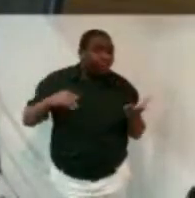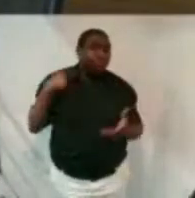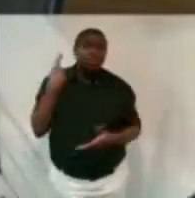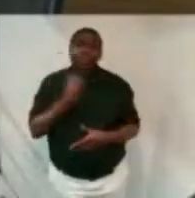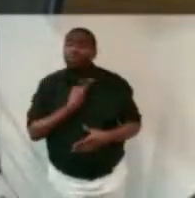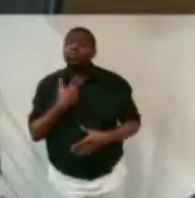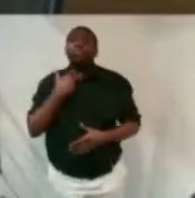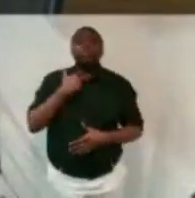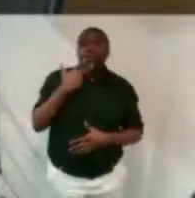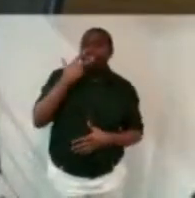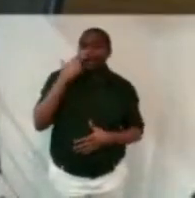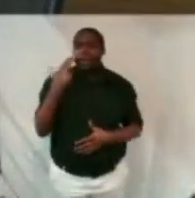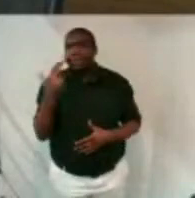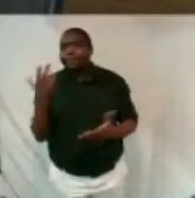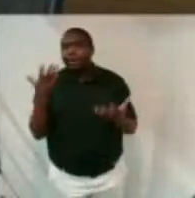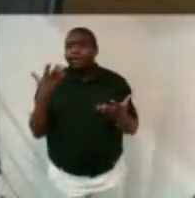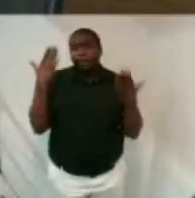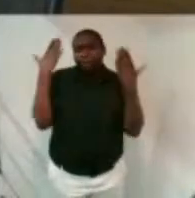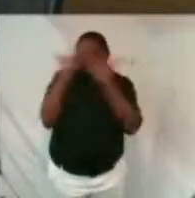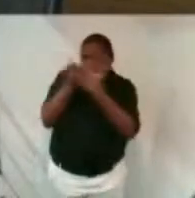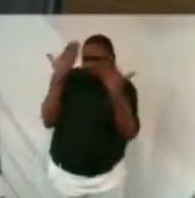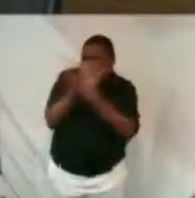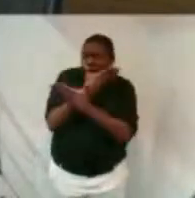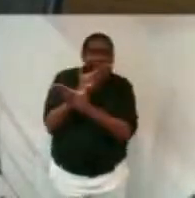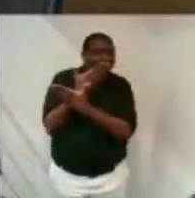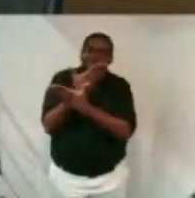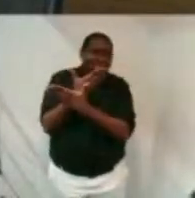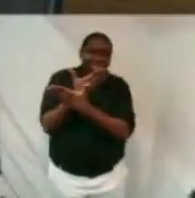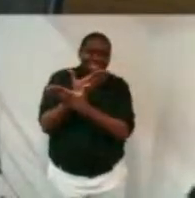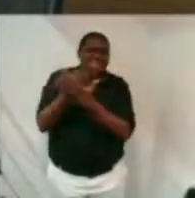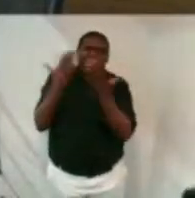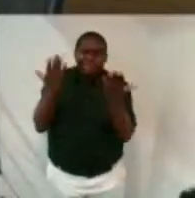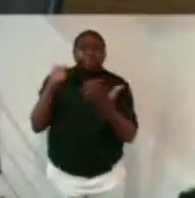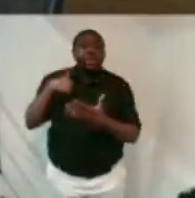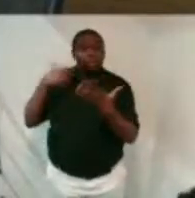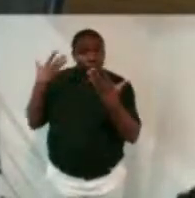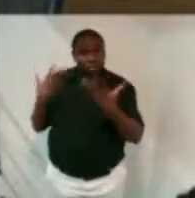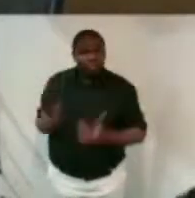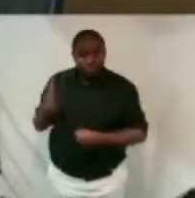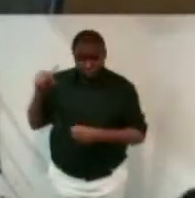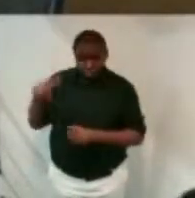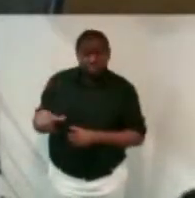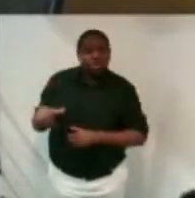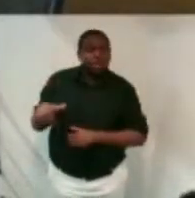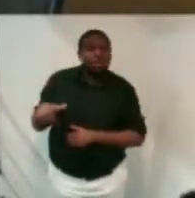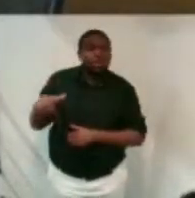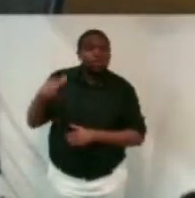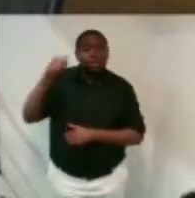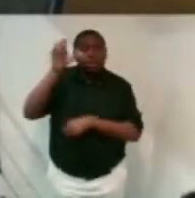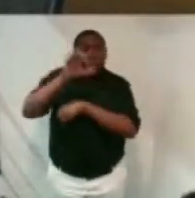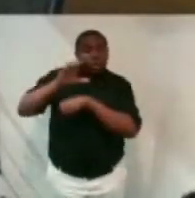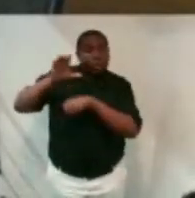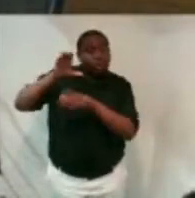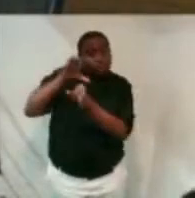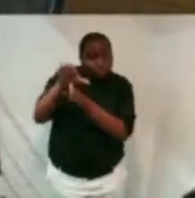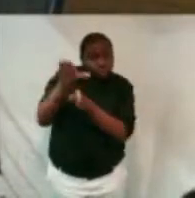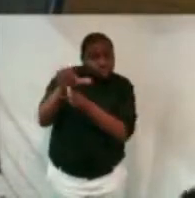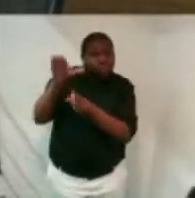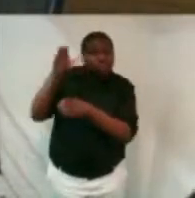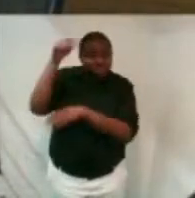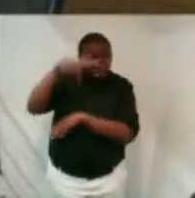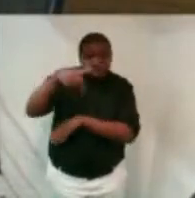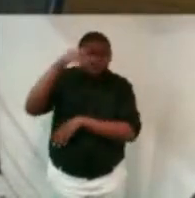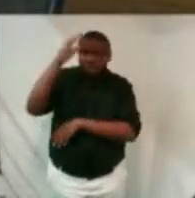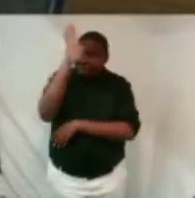os olhos para ela. Quando eu assumi no Conselho Nacional do Ministério Público, a presidência desta comissão, eu